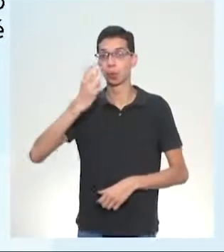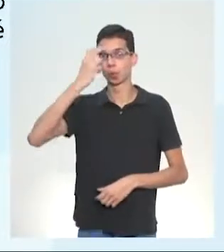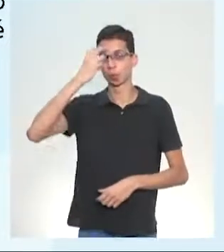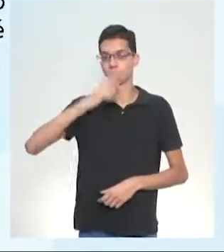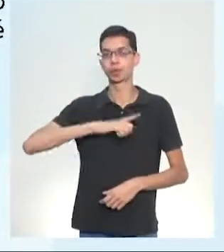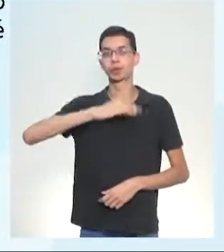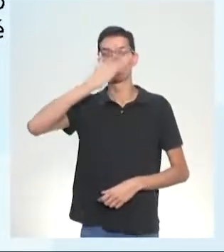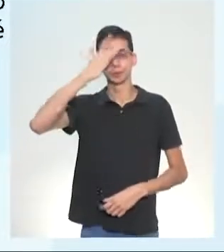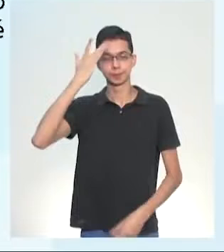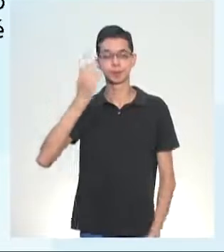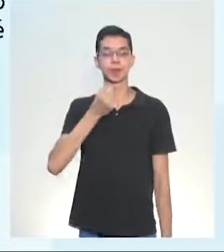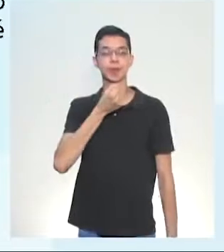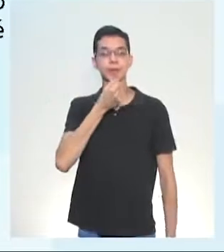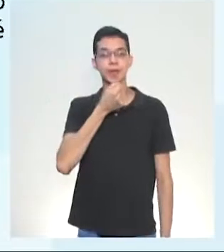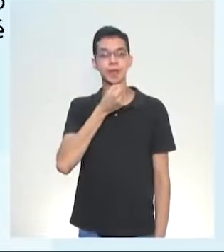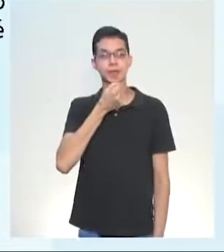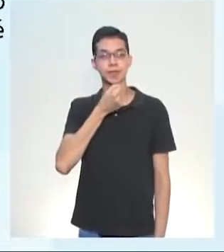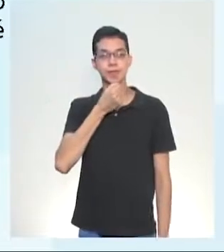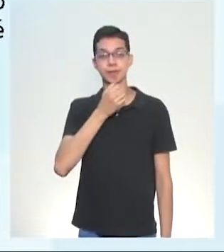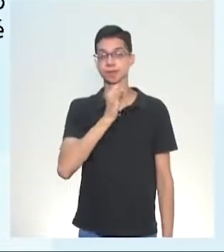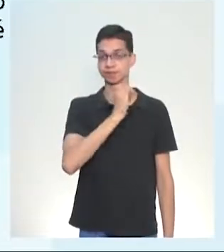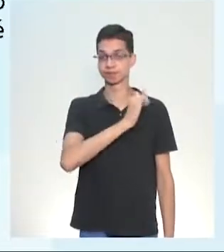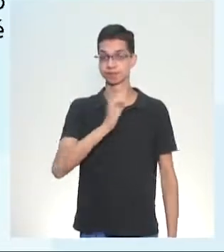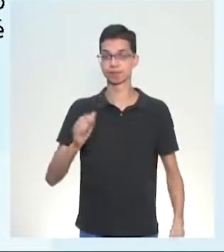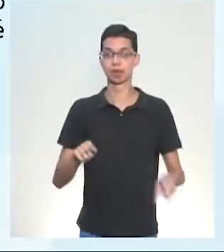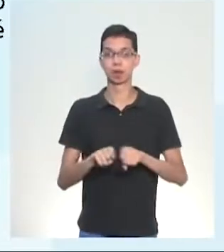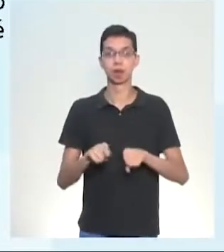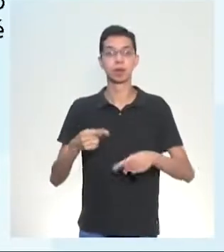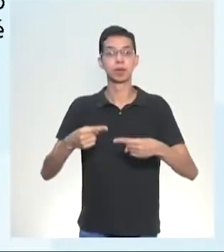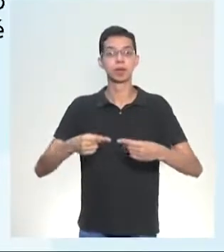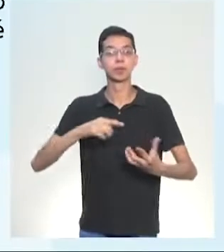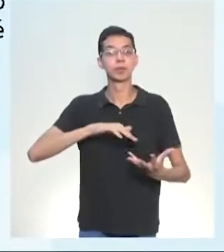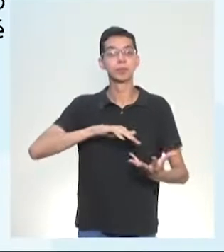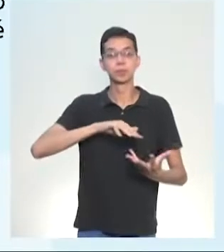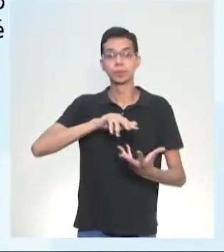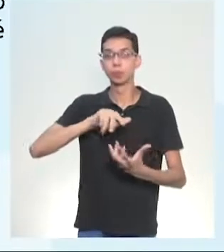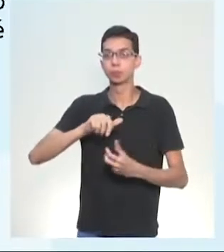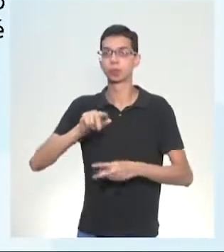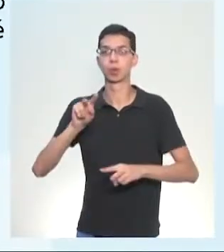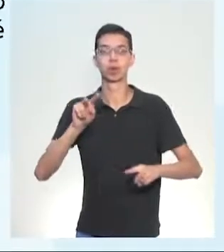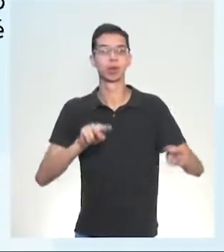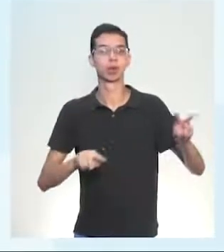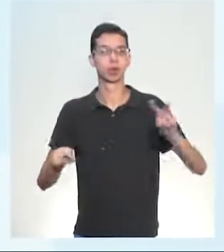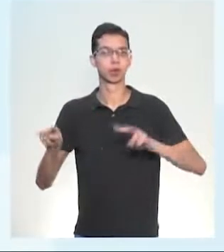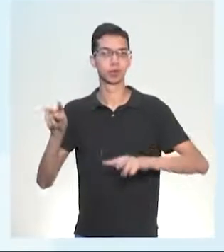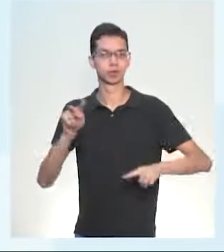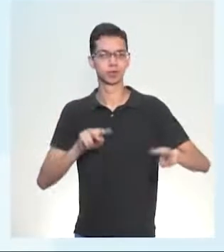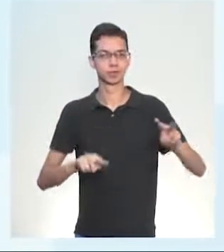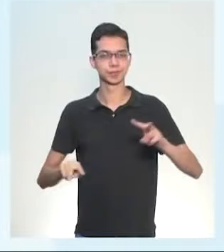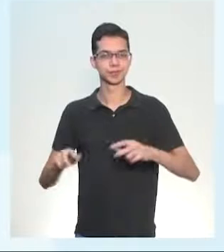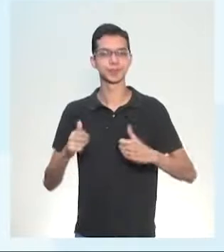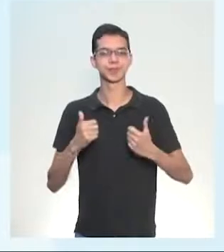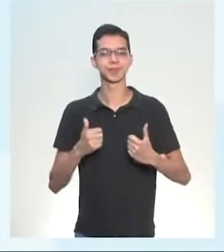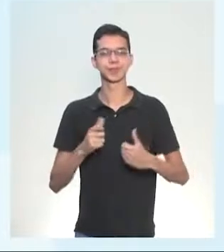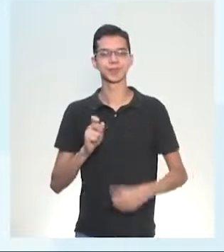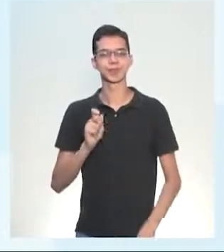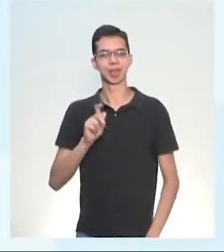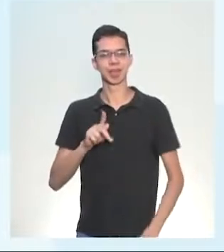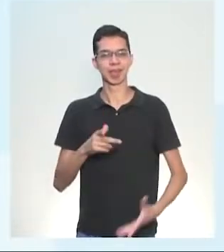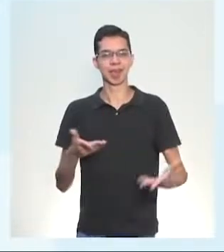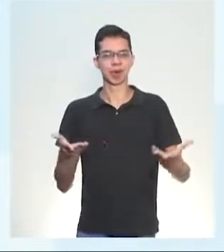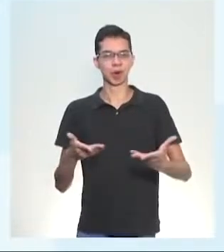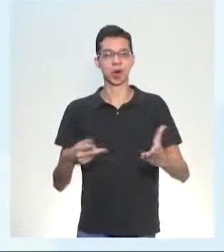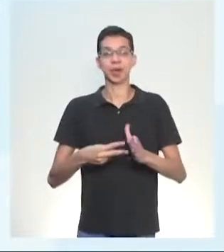celebridades ou políticos e até aparecendo no mundo analógico. Ok. Agora, essa